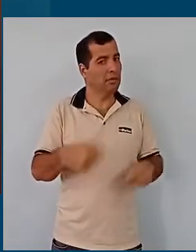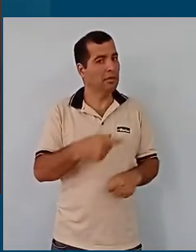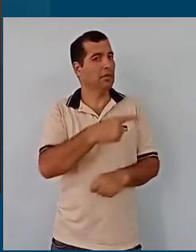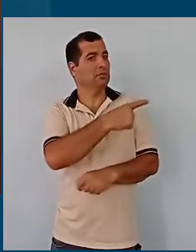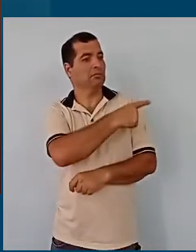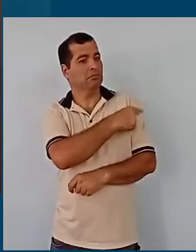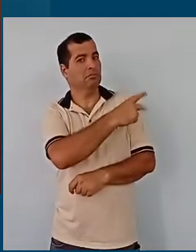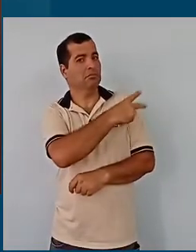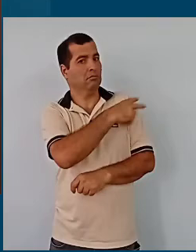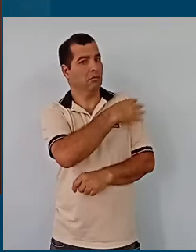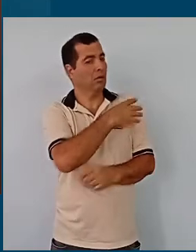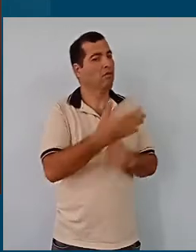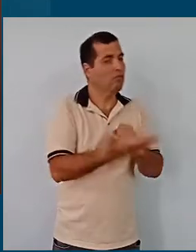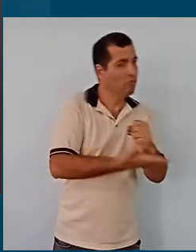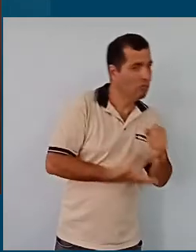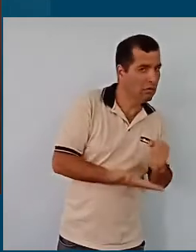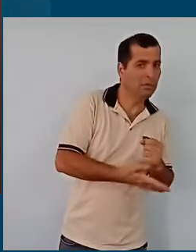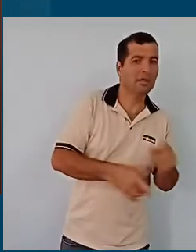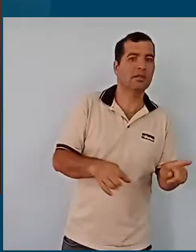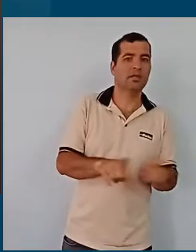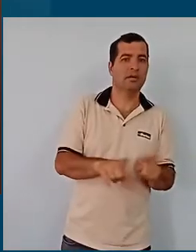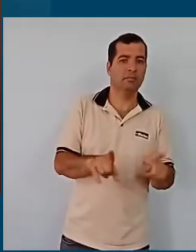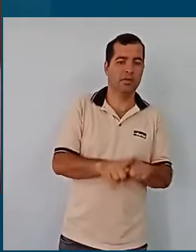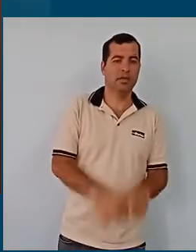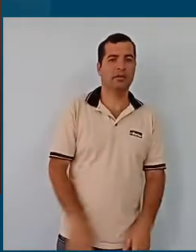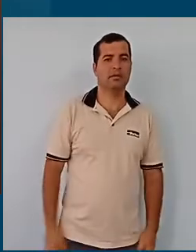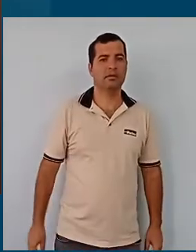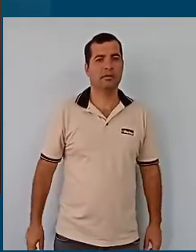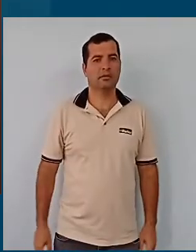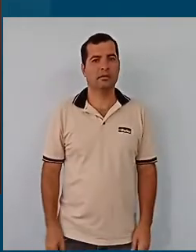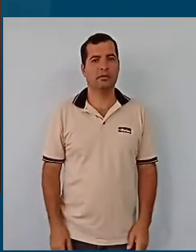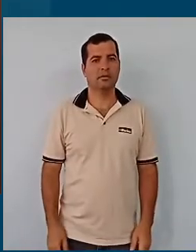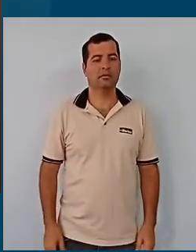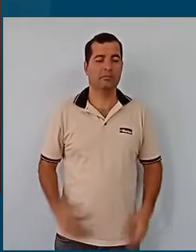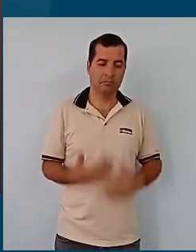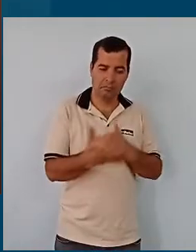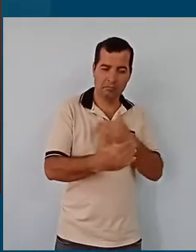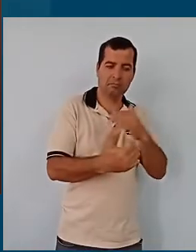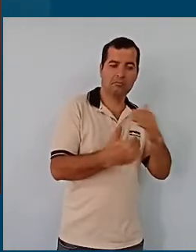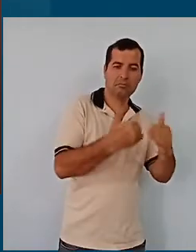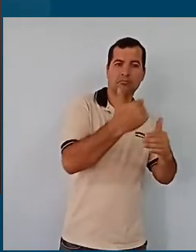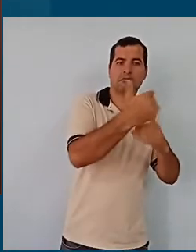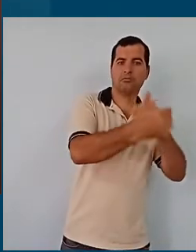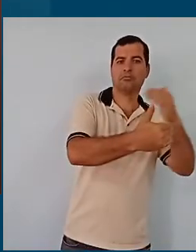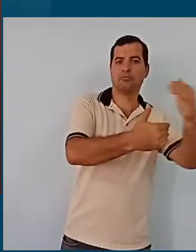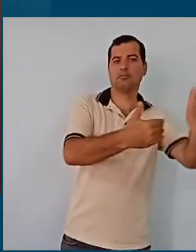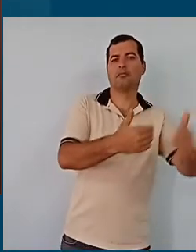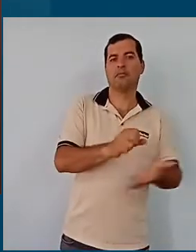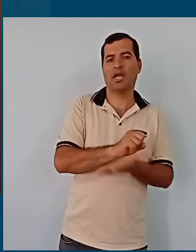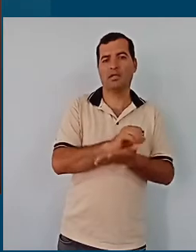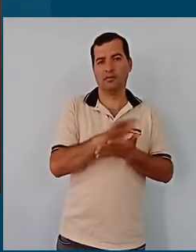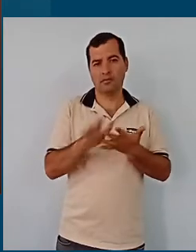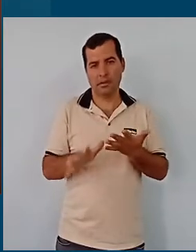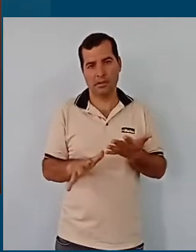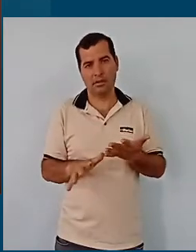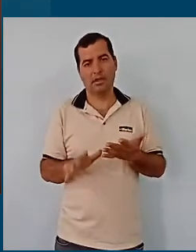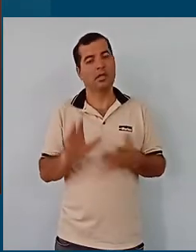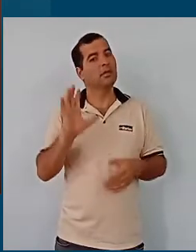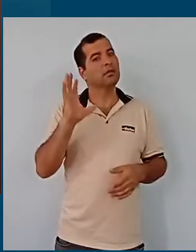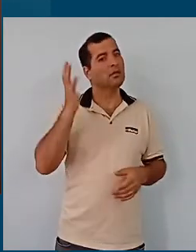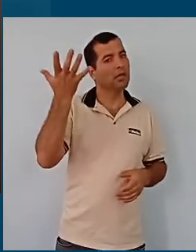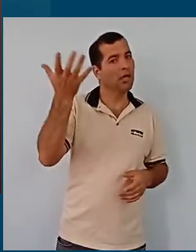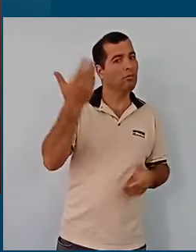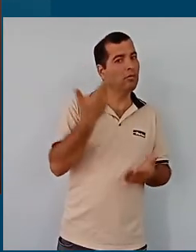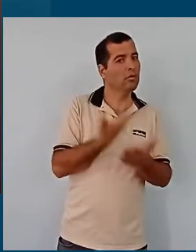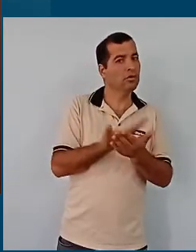pouco, ainda é uma atividade livre no primeiro ano, mas vai caminhar para ser uma atividade, um tempo de estudo